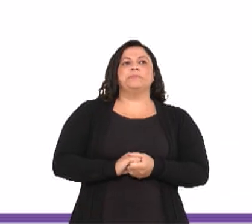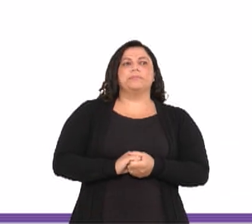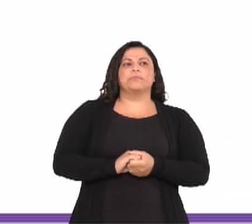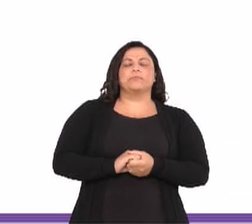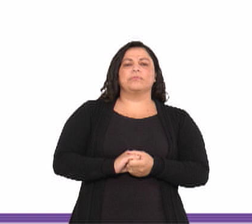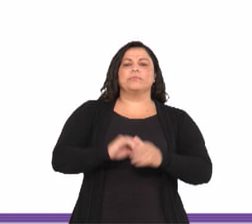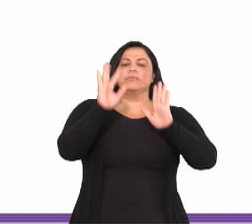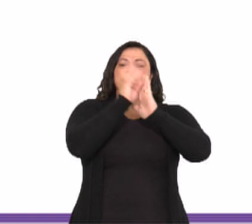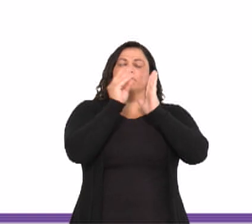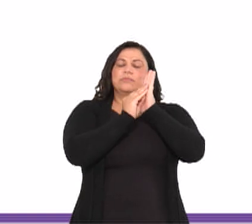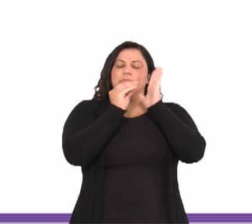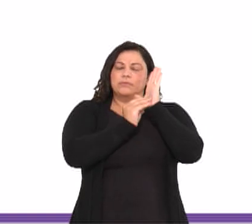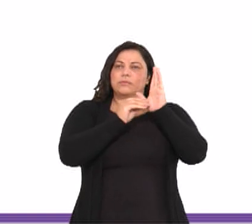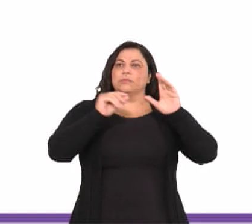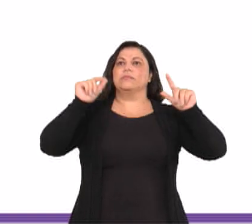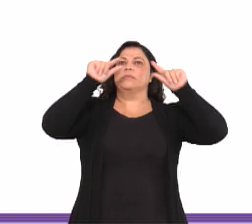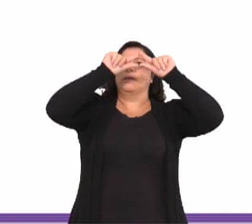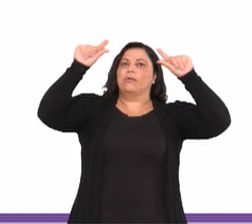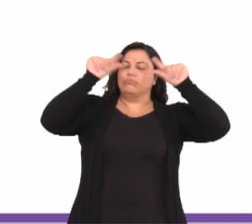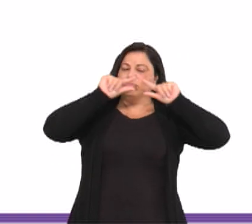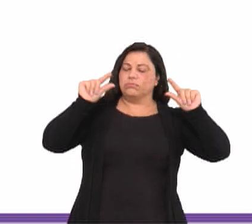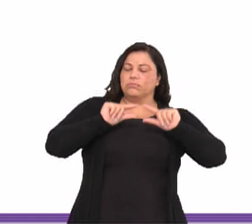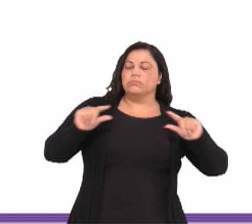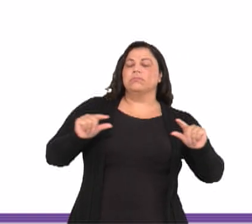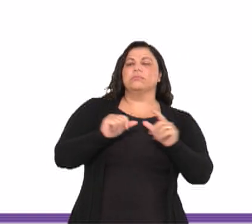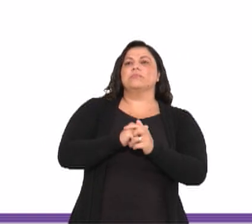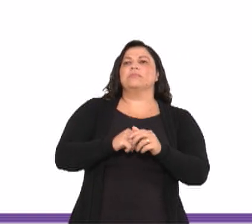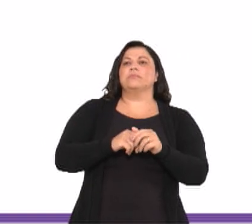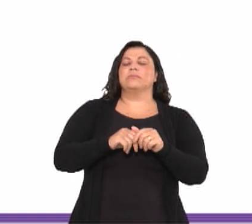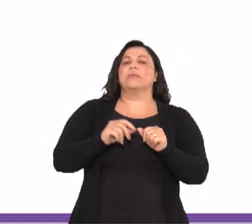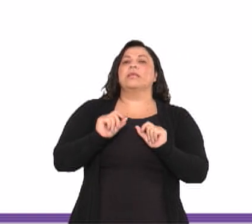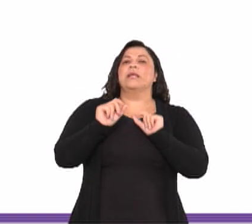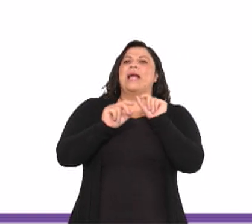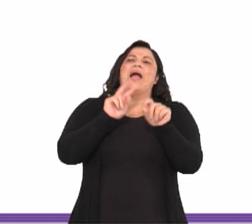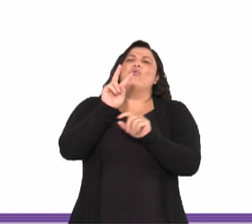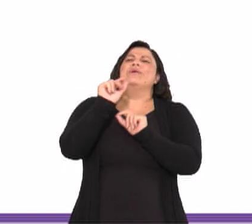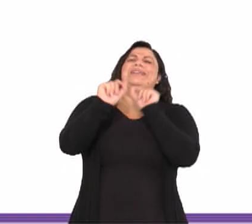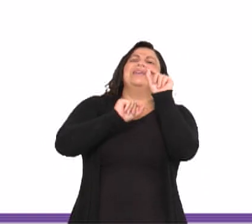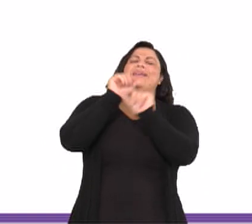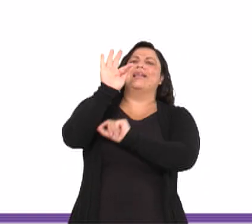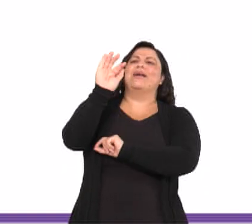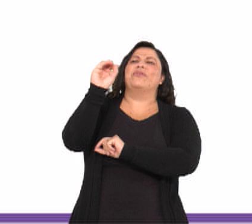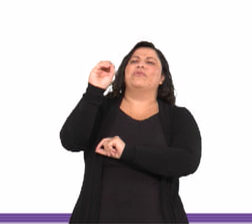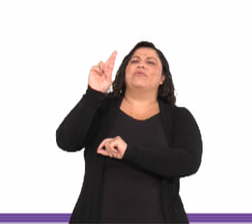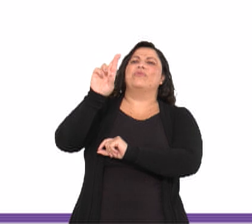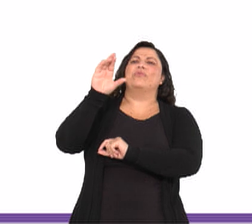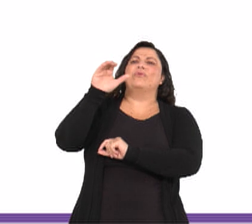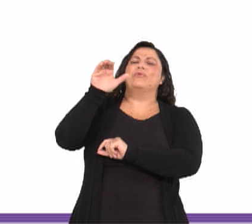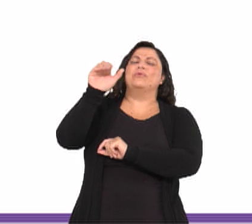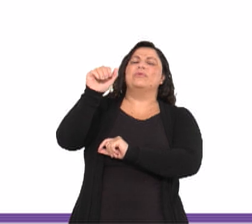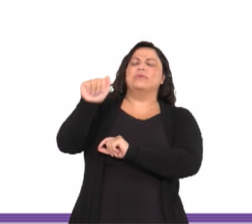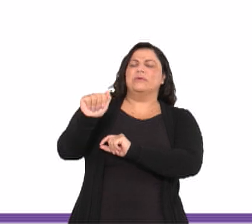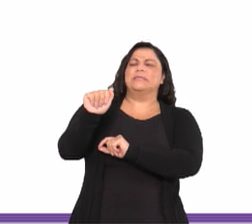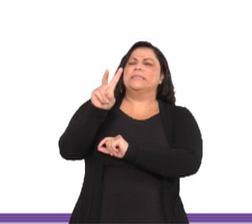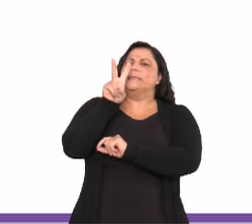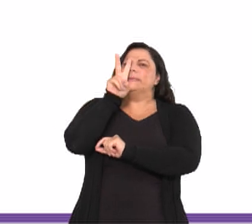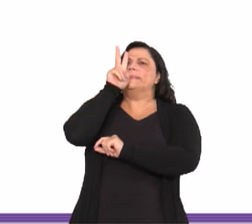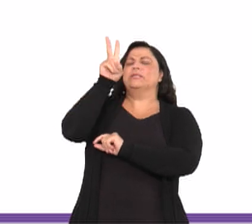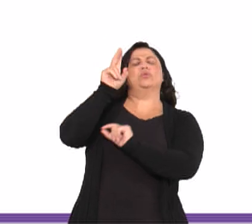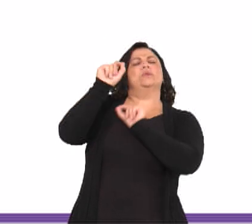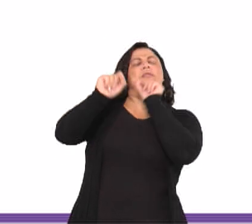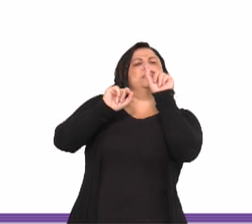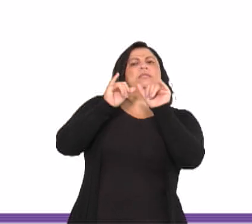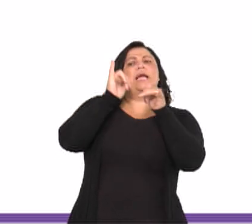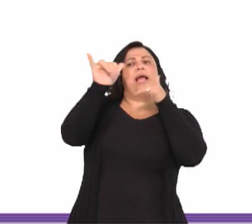Seguindo aqui os tópicos, a força elétrica é uma grandeza do tipo vetorial, ou seja, possui